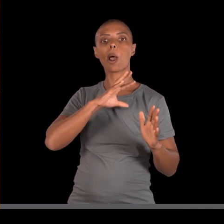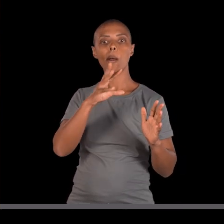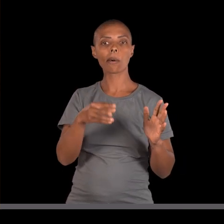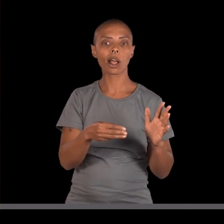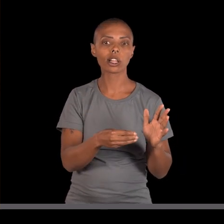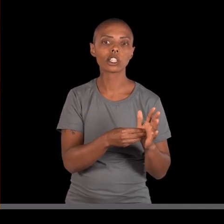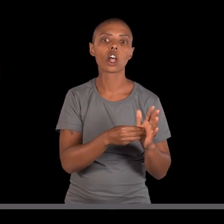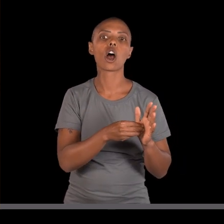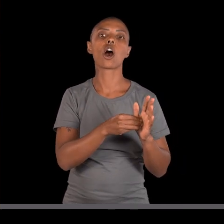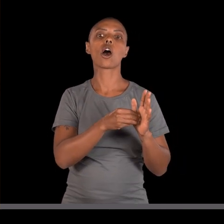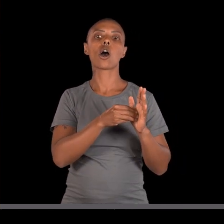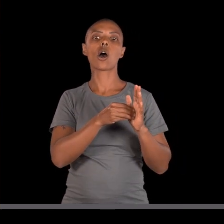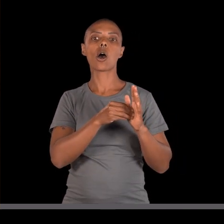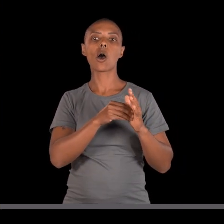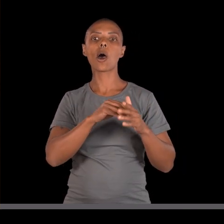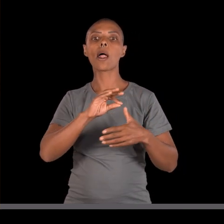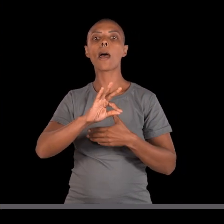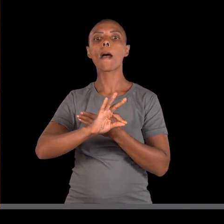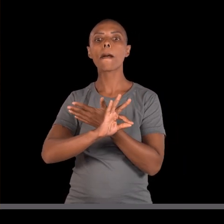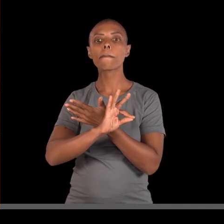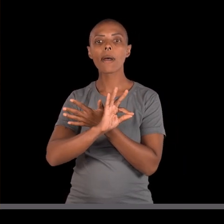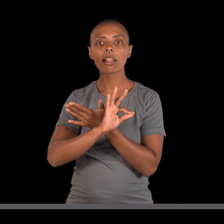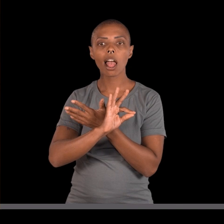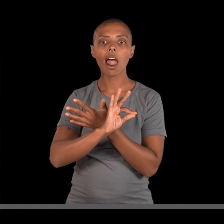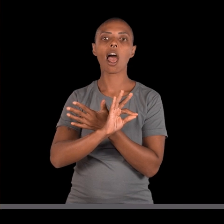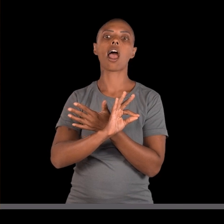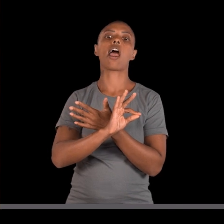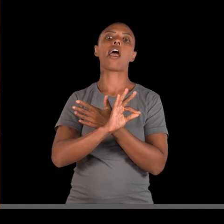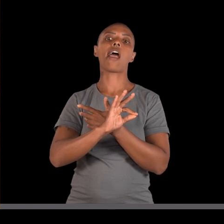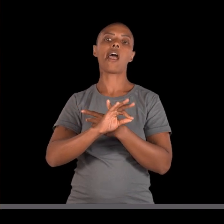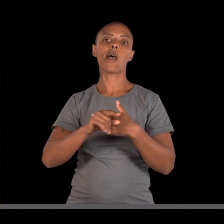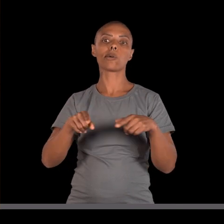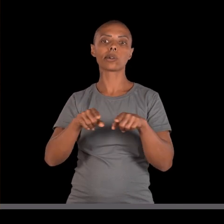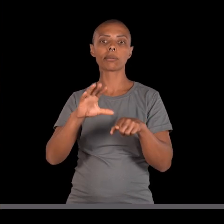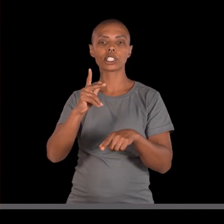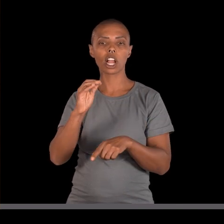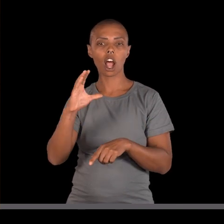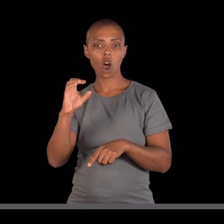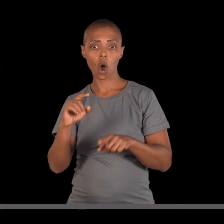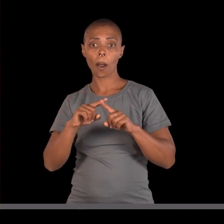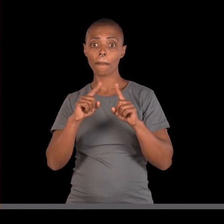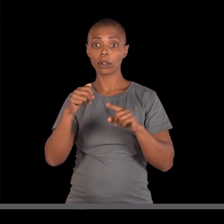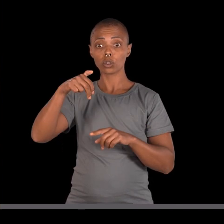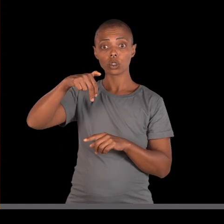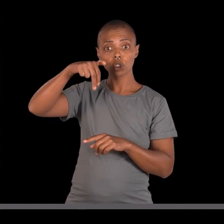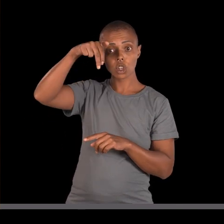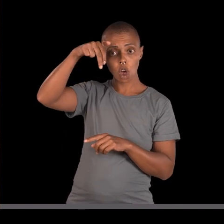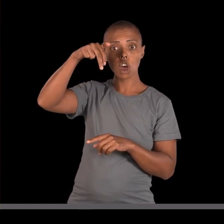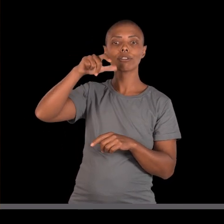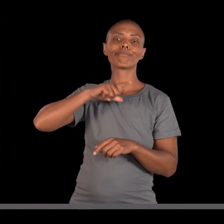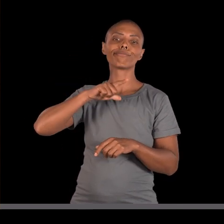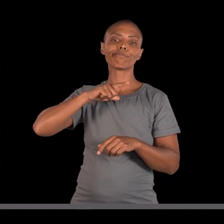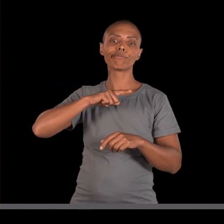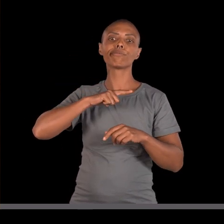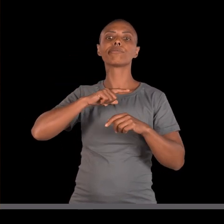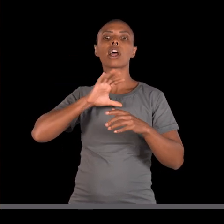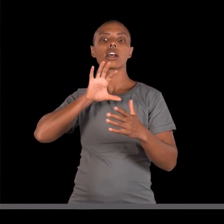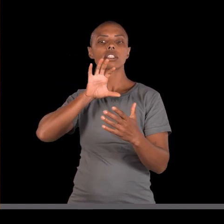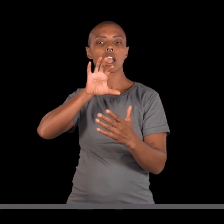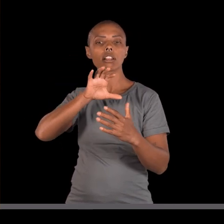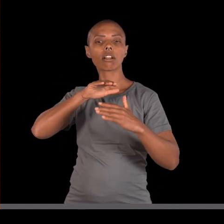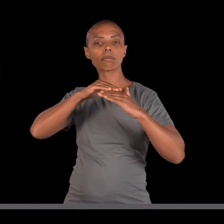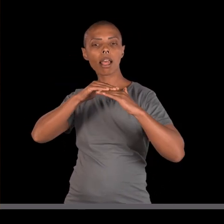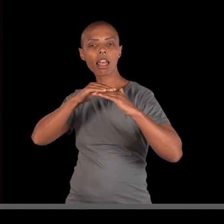do Pantanal e a depressão do Chaco. E no norte, você vai ter as planícies centrais americanas, com destaque para a